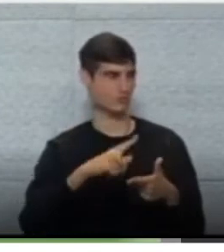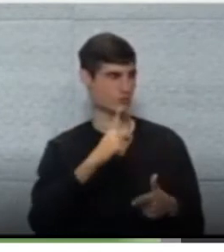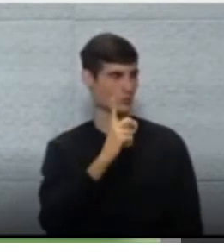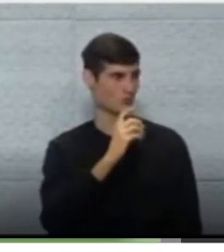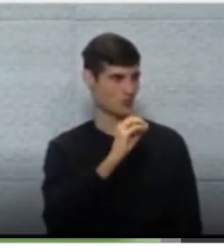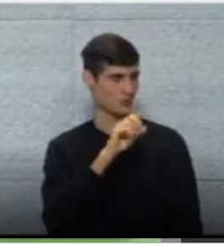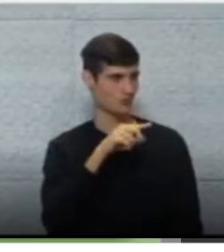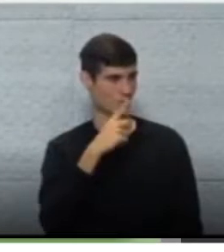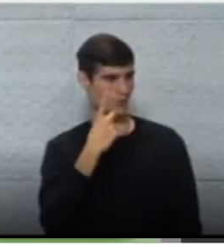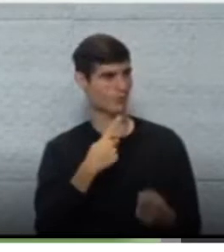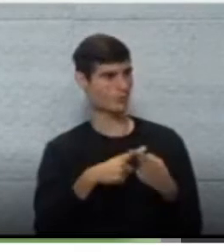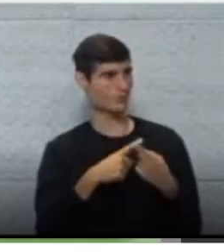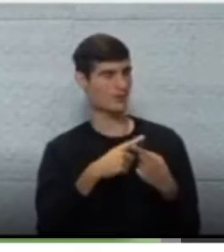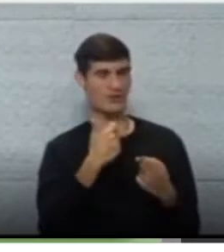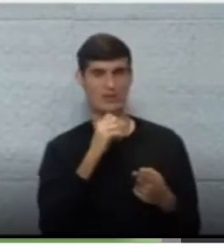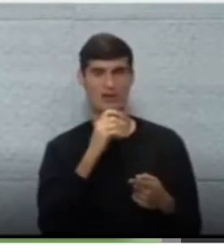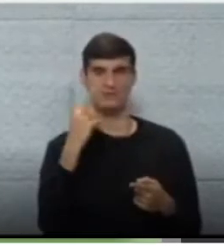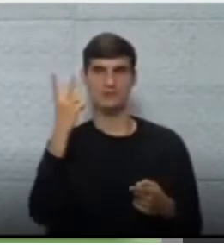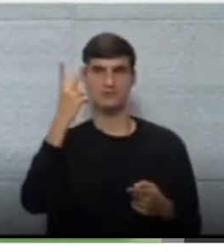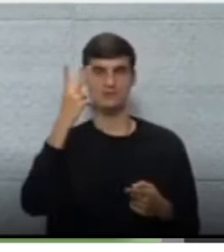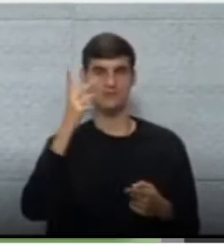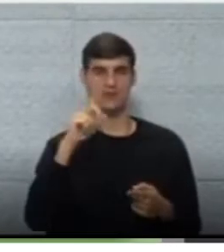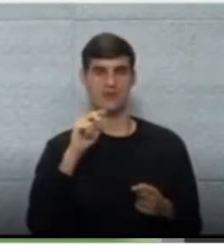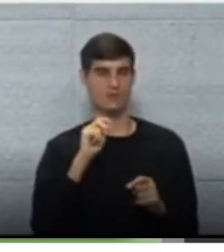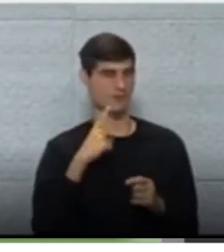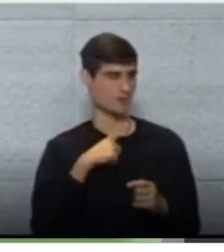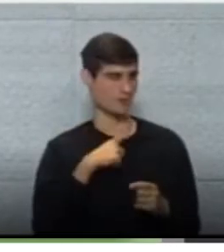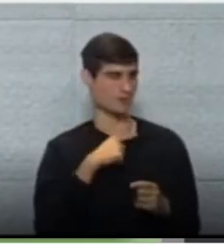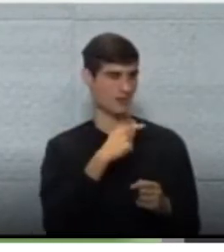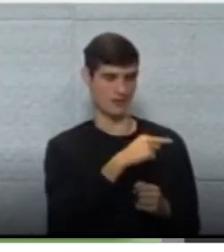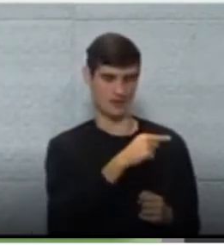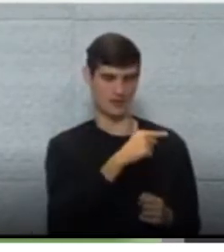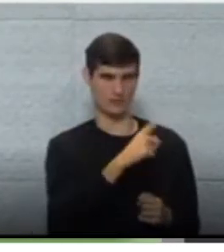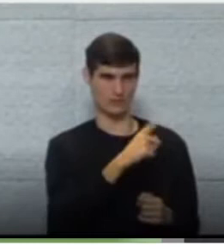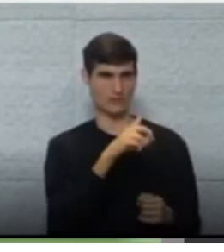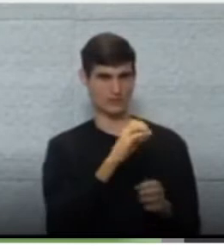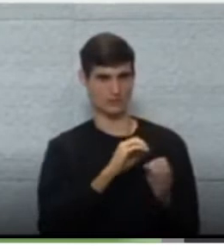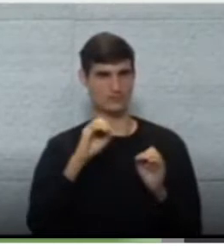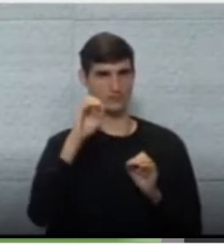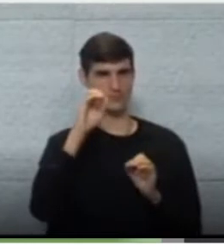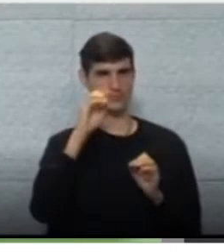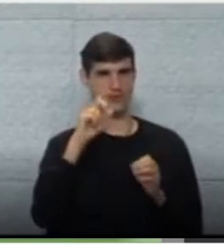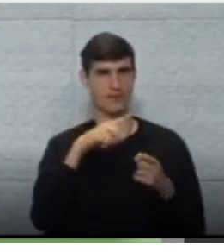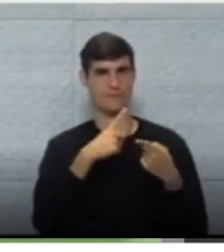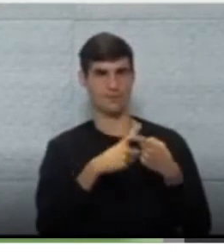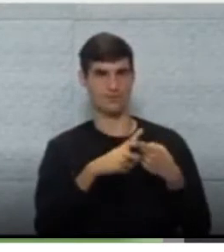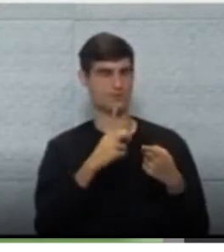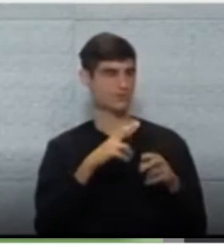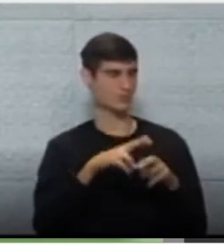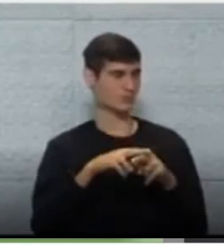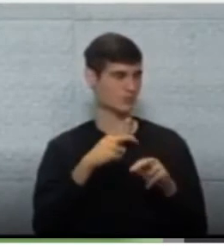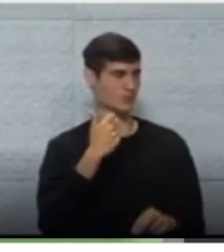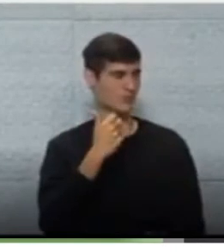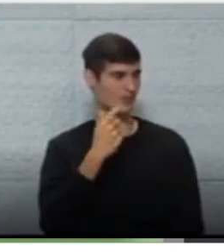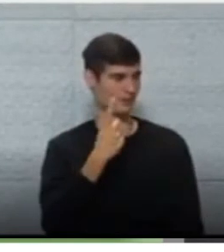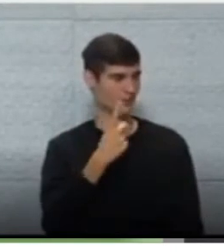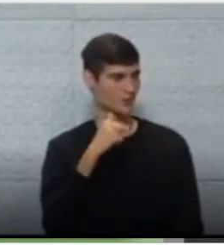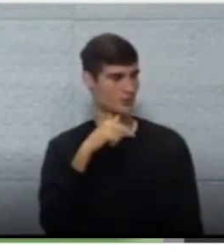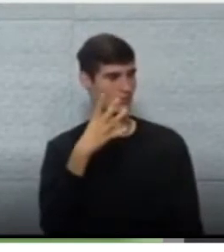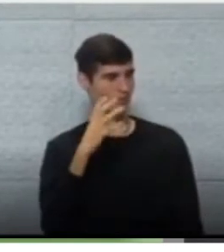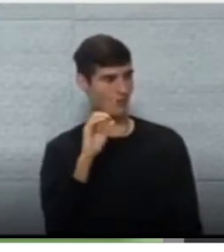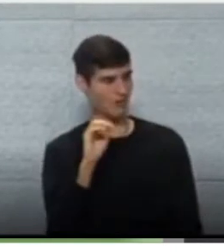10 ao quadrado. Por que 10 ao quadrado? Porque quando está negativo, a gente passa para cima, positivo, aí na multiplicação.